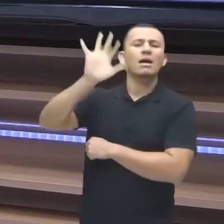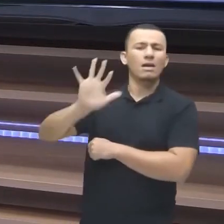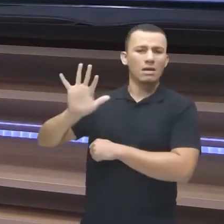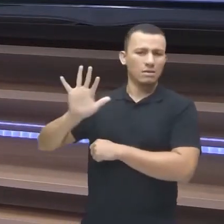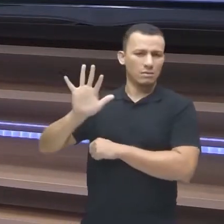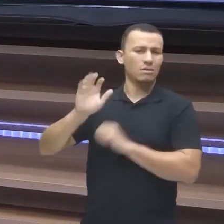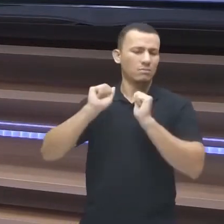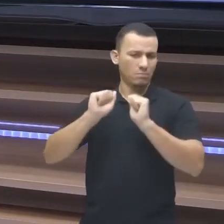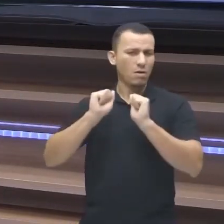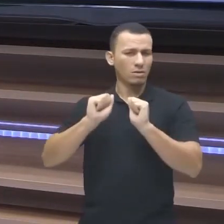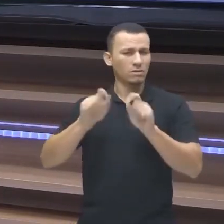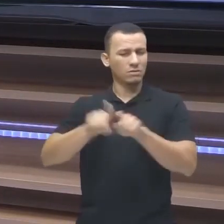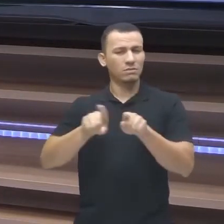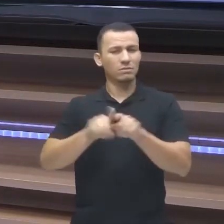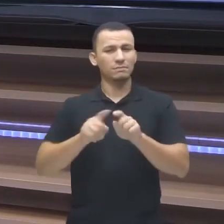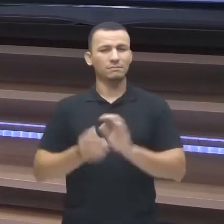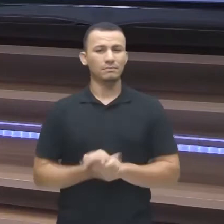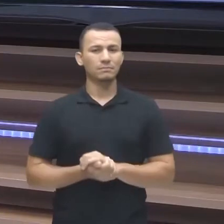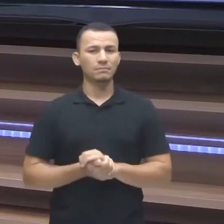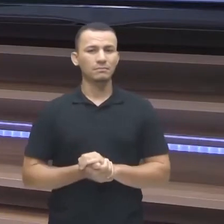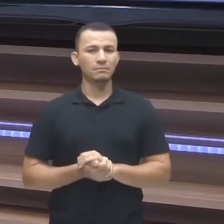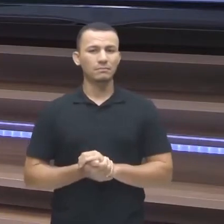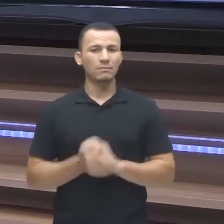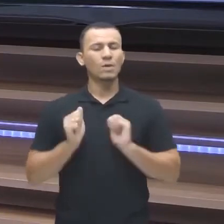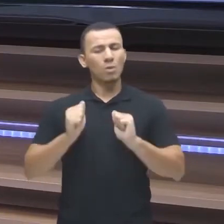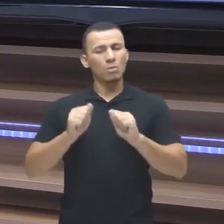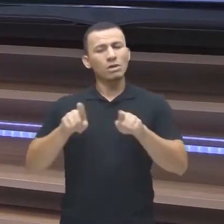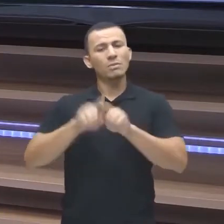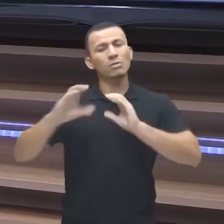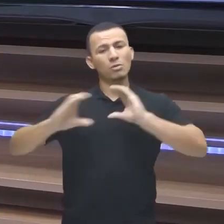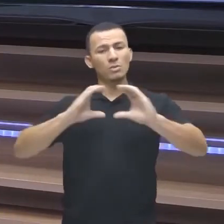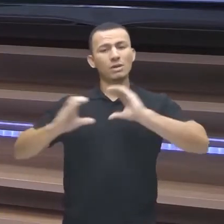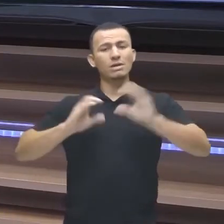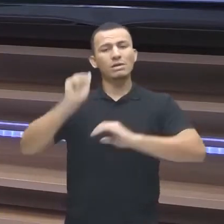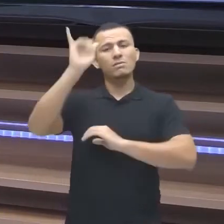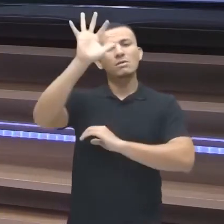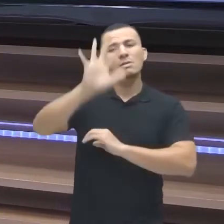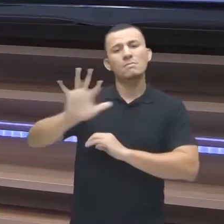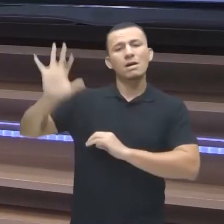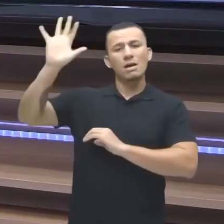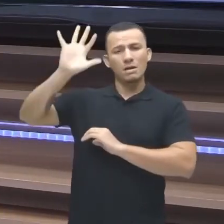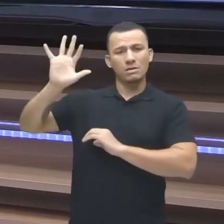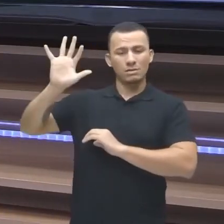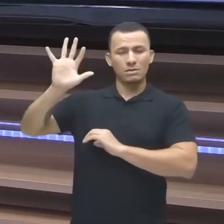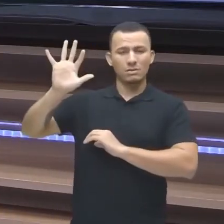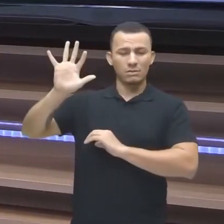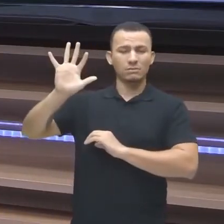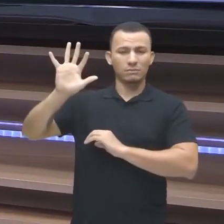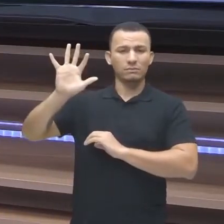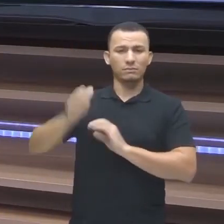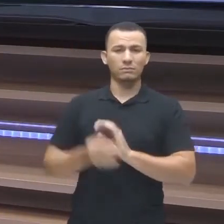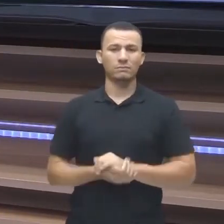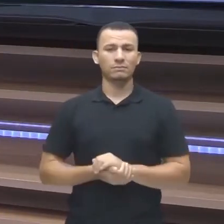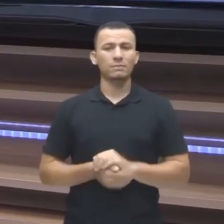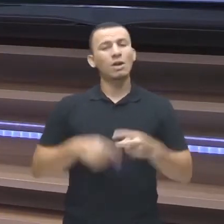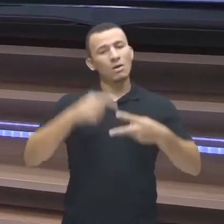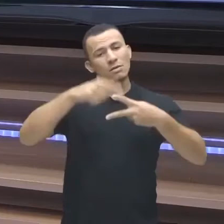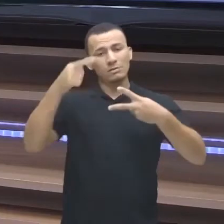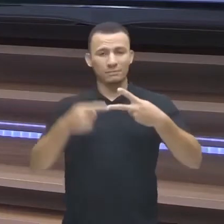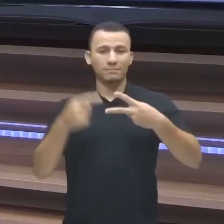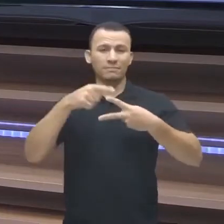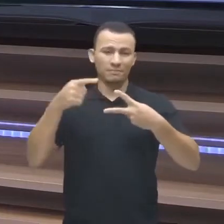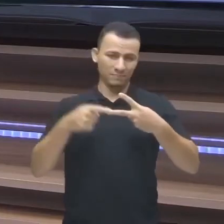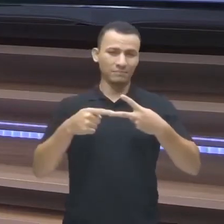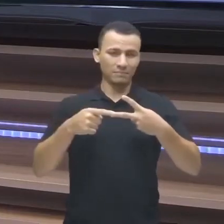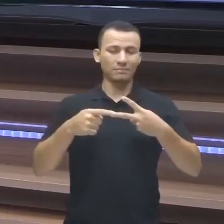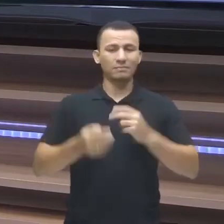eu não estou mostrando. Mas eu podia me comunicar por meio de imagem. Aí seria o não verbal. Essas duas formas aí. Mas